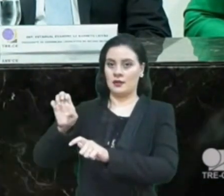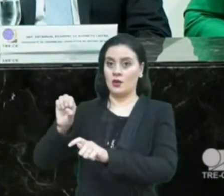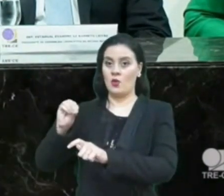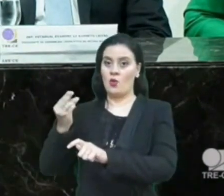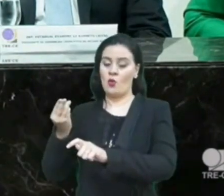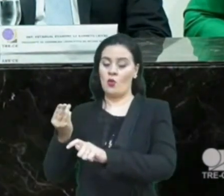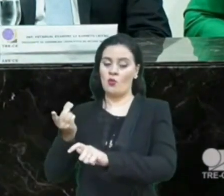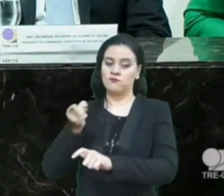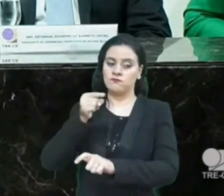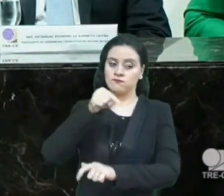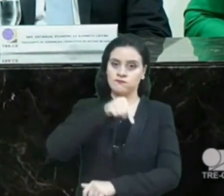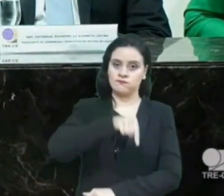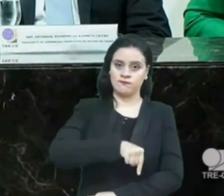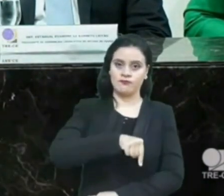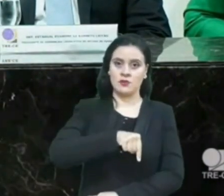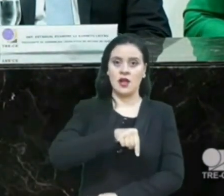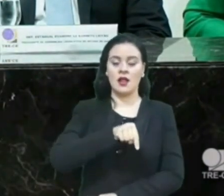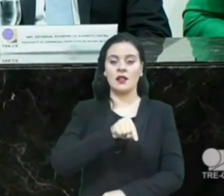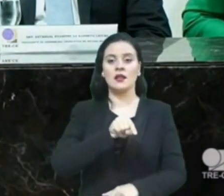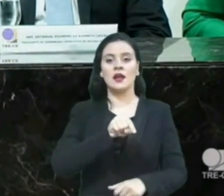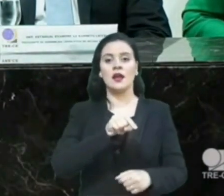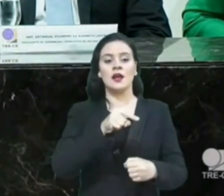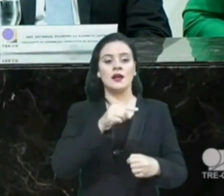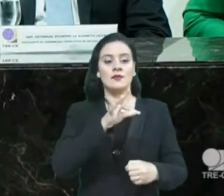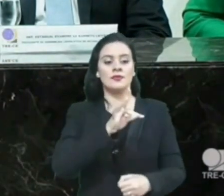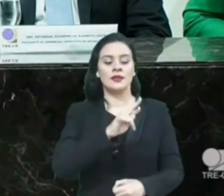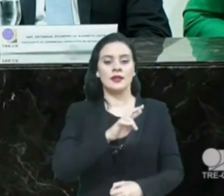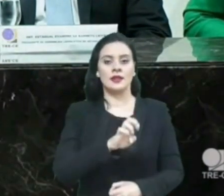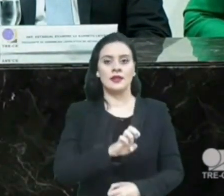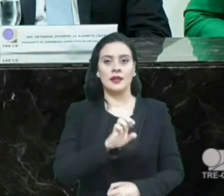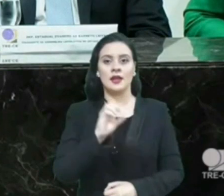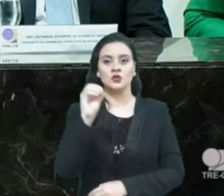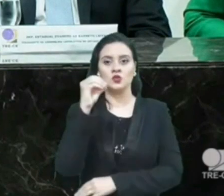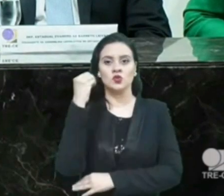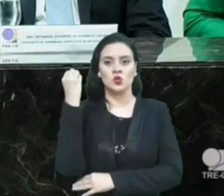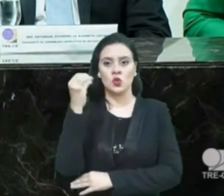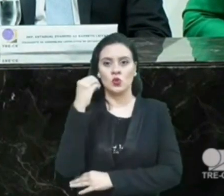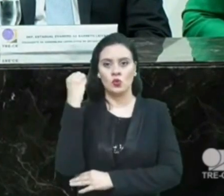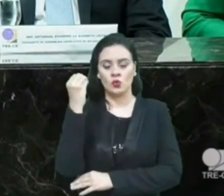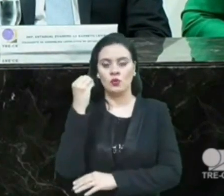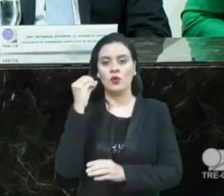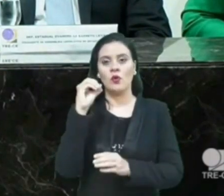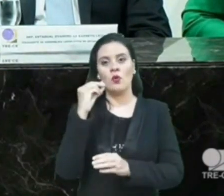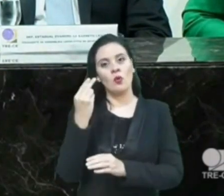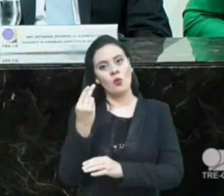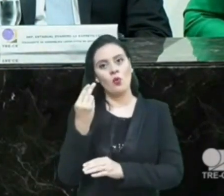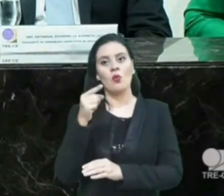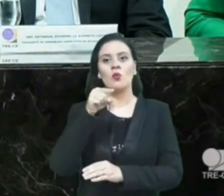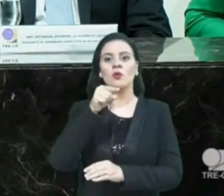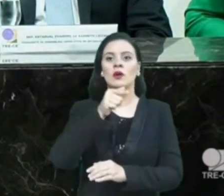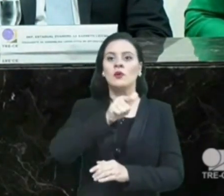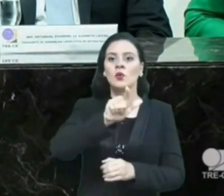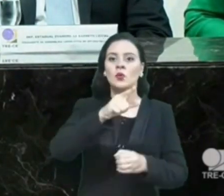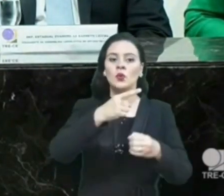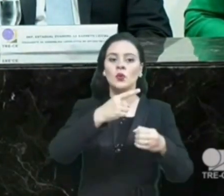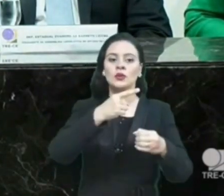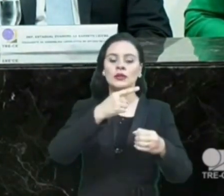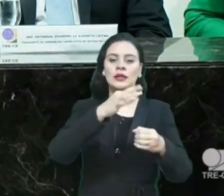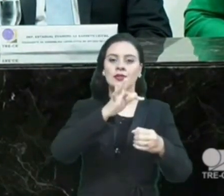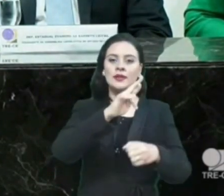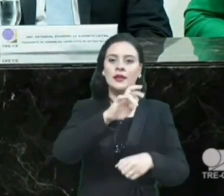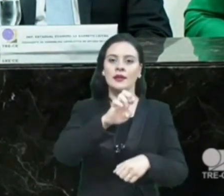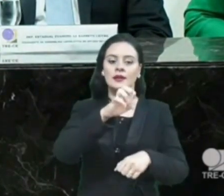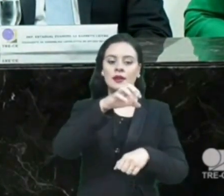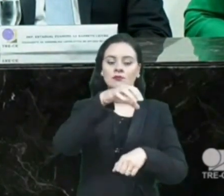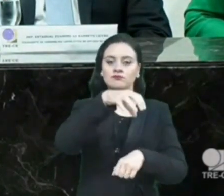do Sul. TRE de Minas Gerais, que é o estado que tem o maior número de municípios,